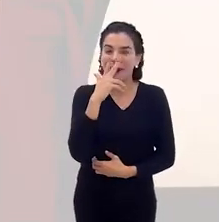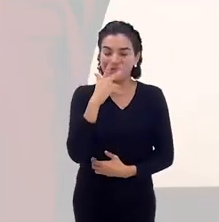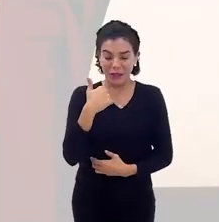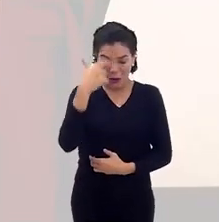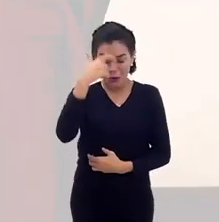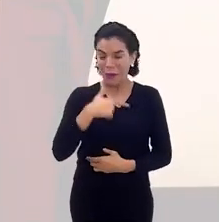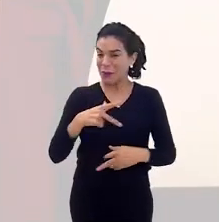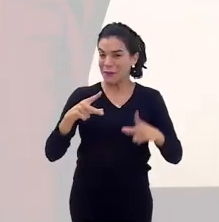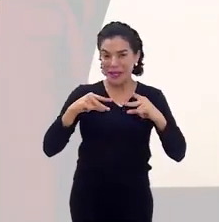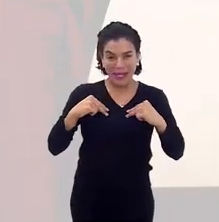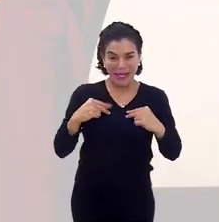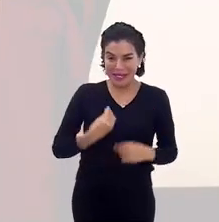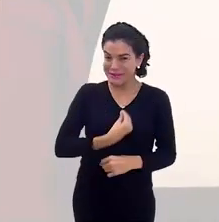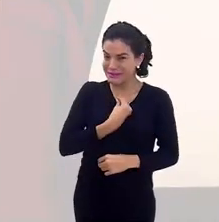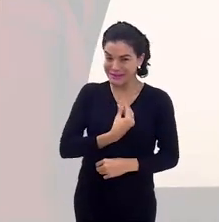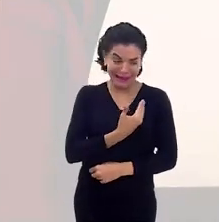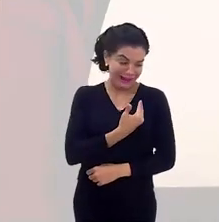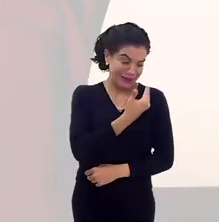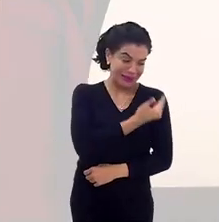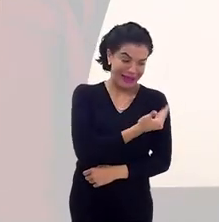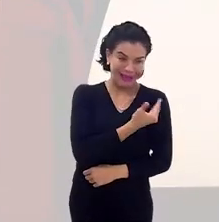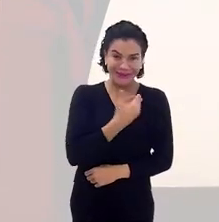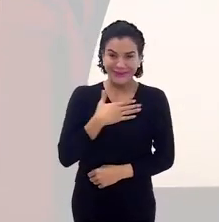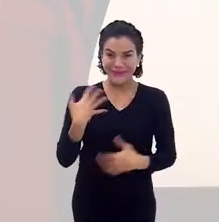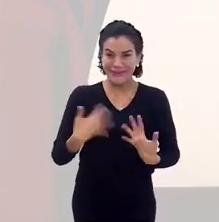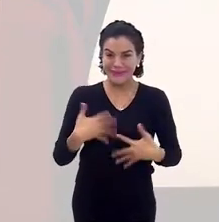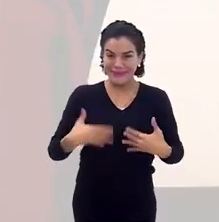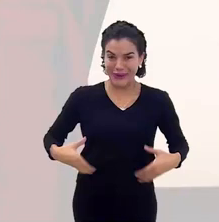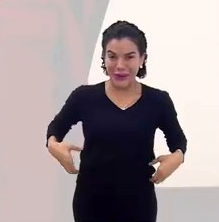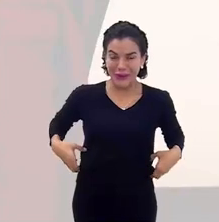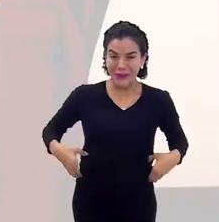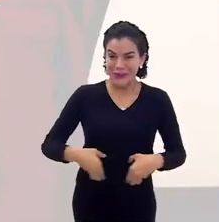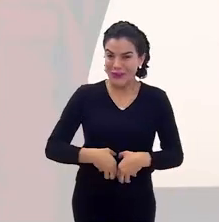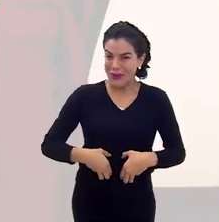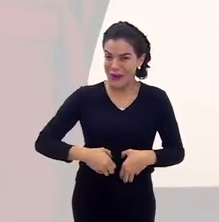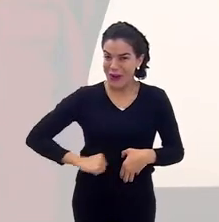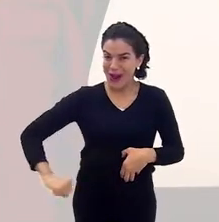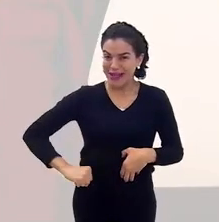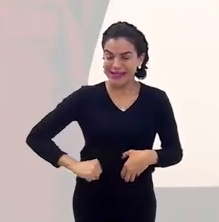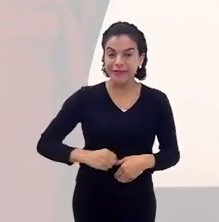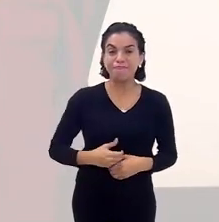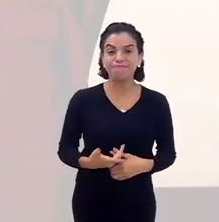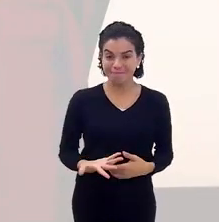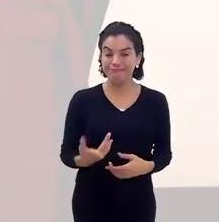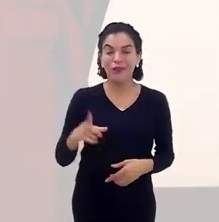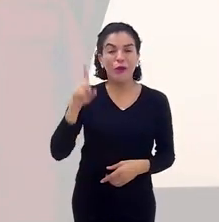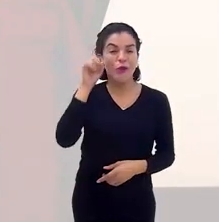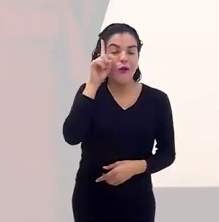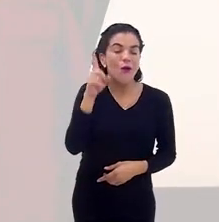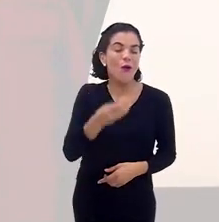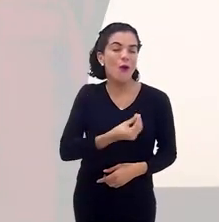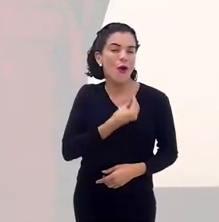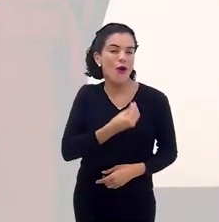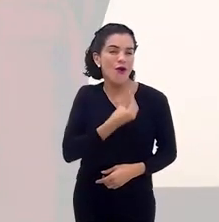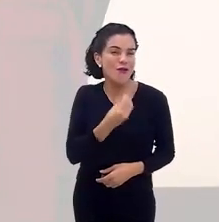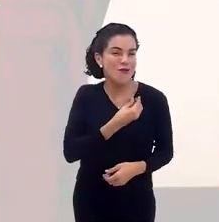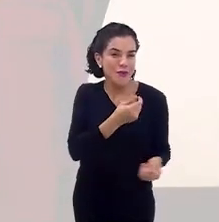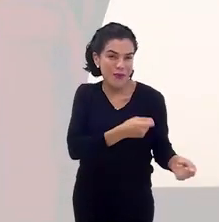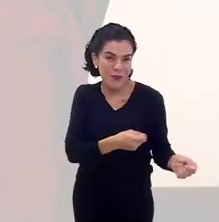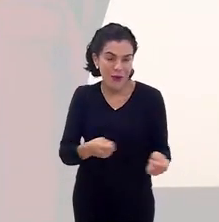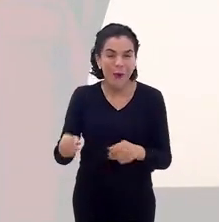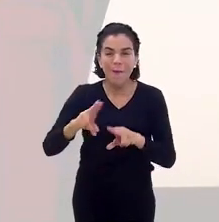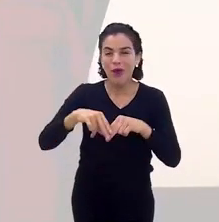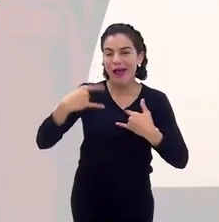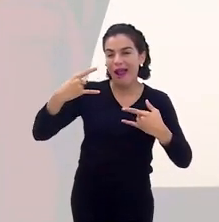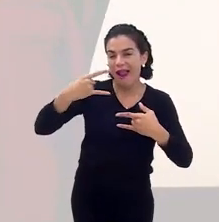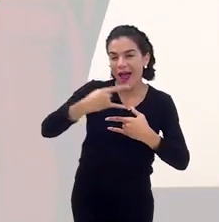acho até que eu não mereço de estar ali, é a impressão que eu tenho. E de ter esse convívio diário com ele, até por